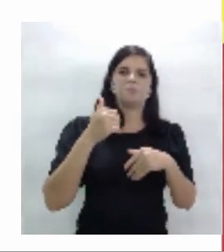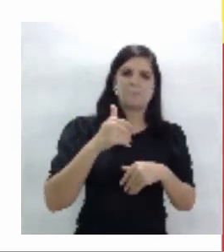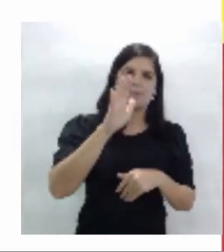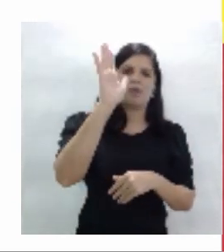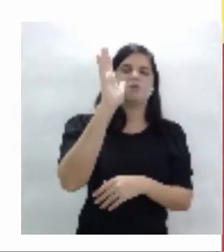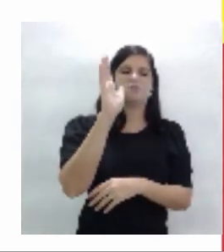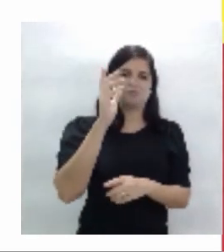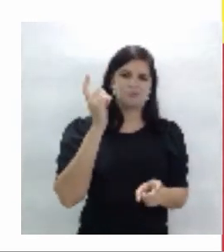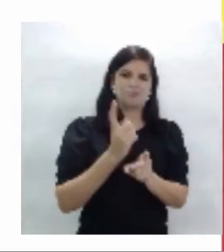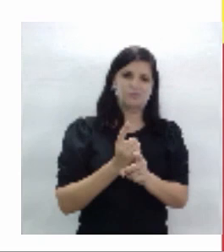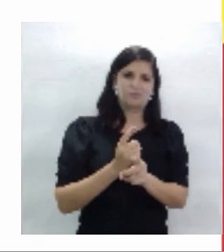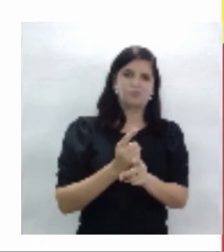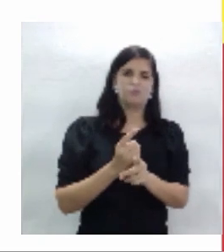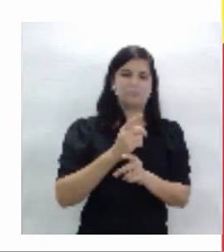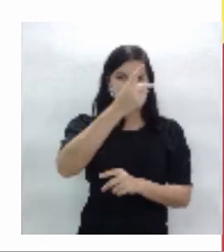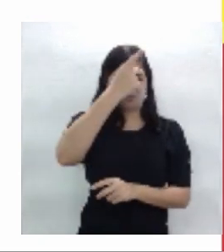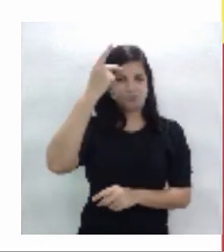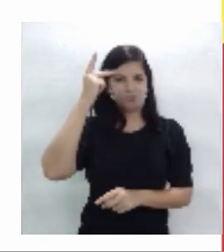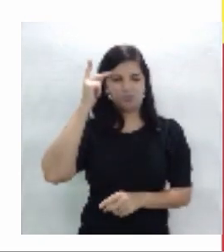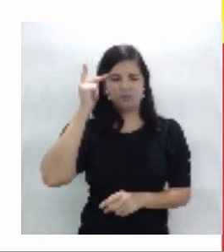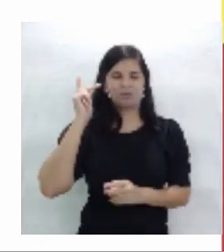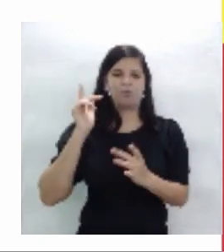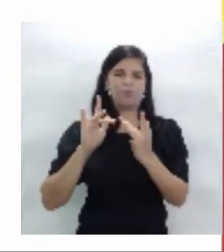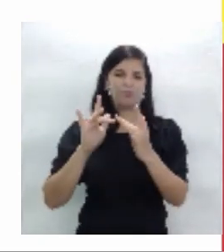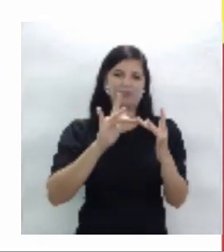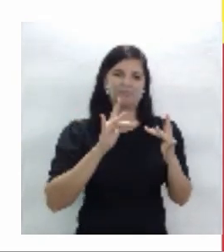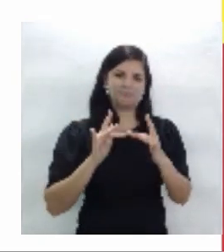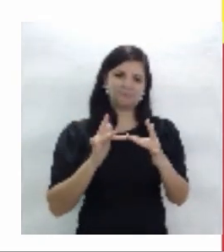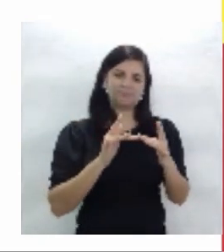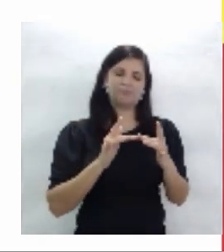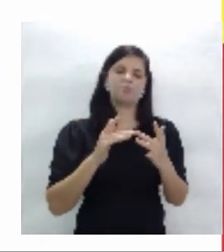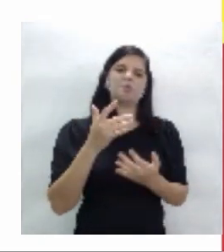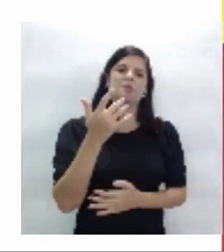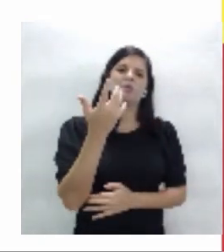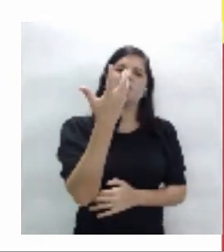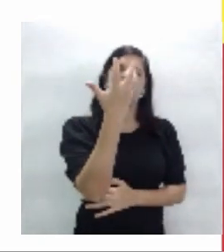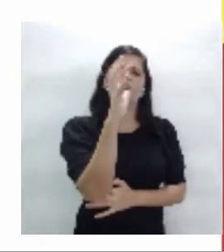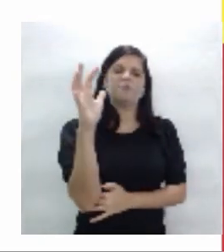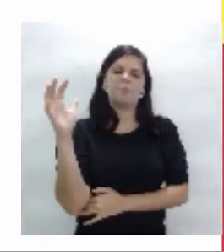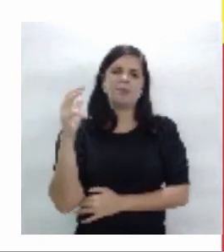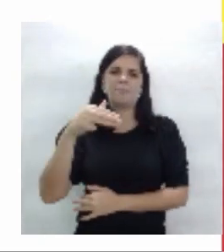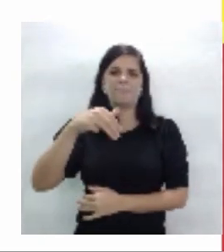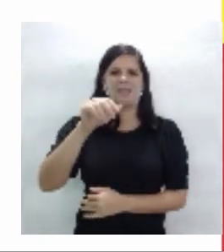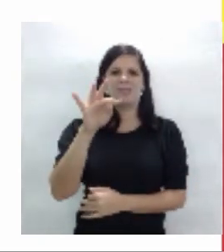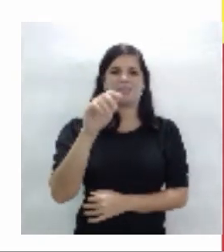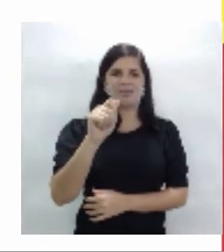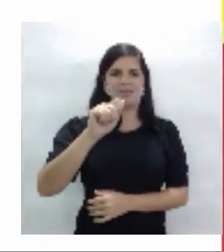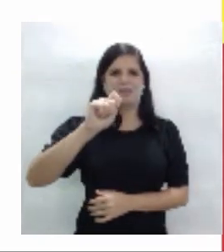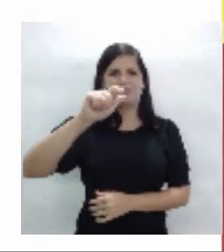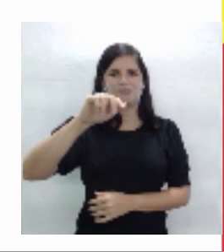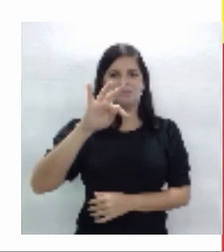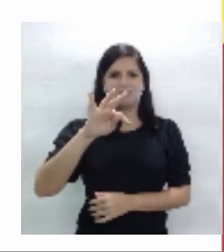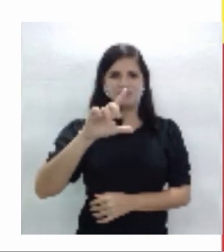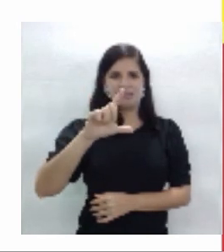são as áreas que existem uma quantidade maior de pessoas, tá? Então, a Mata Atlântica é uma mata que ela já